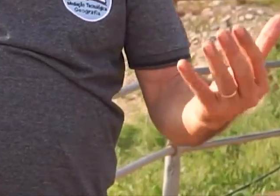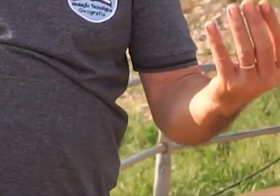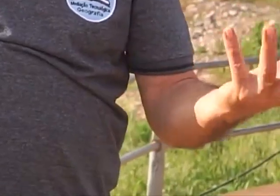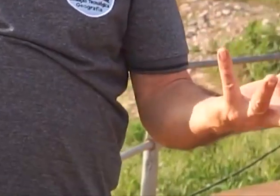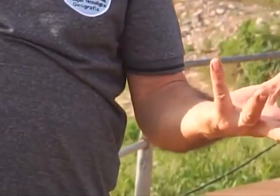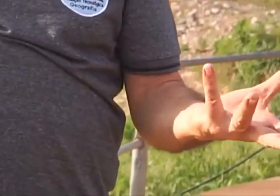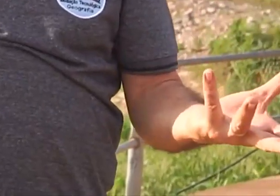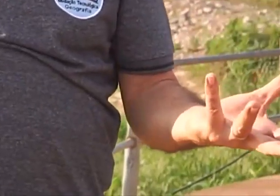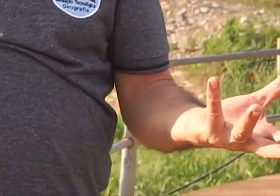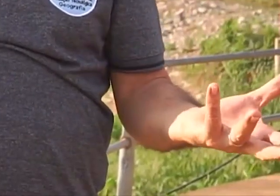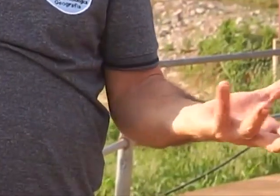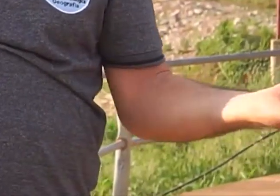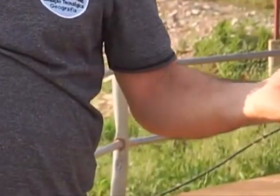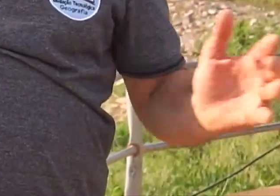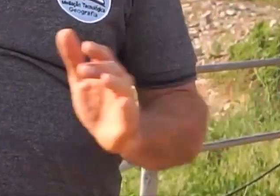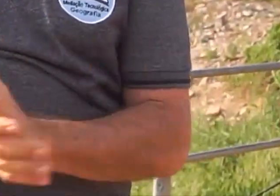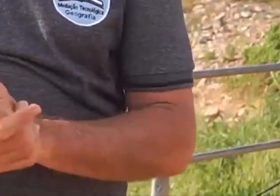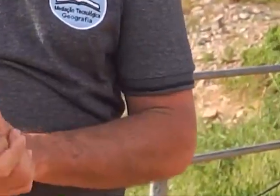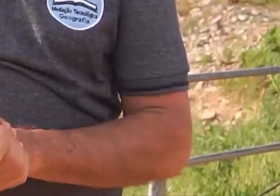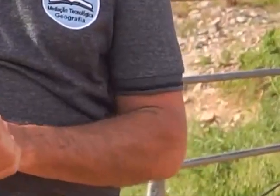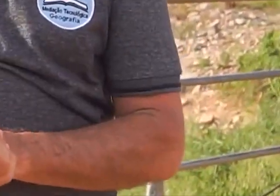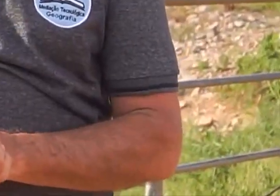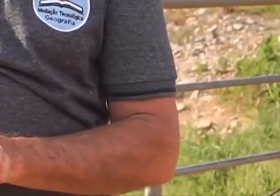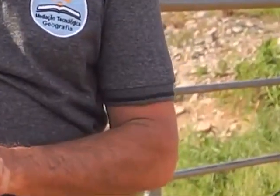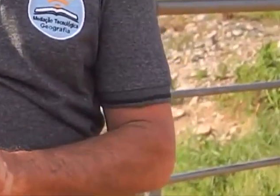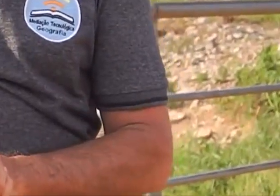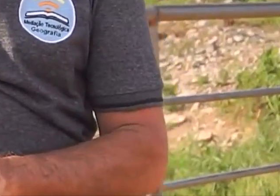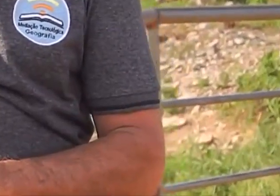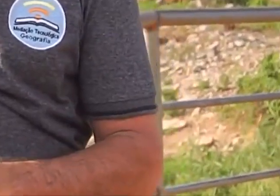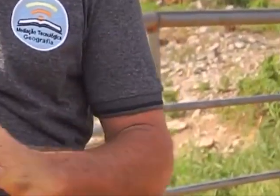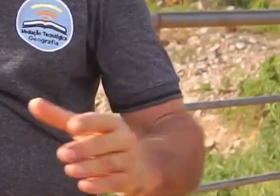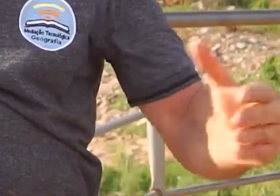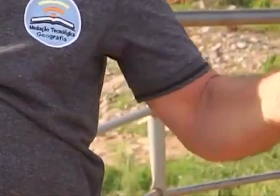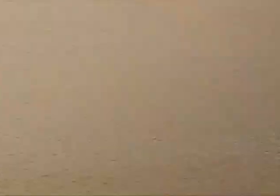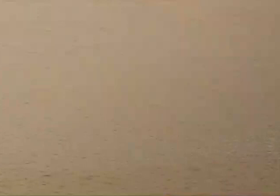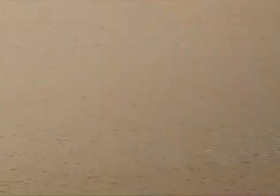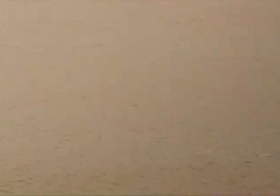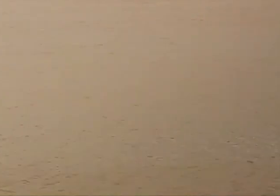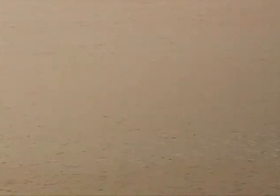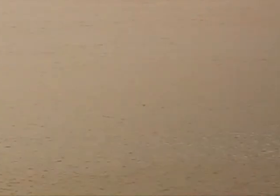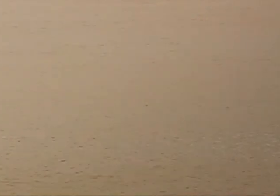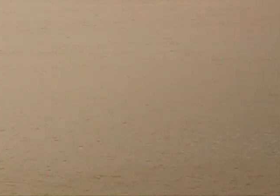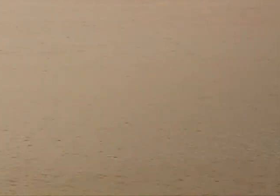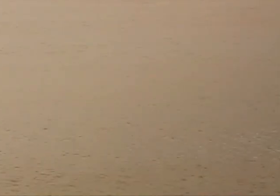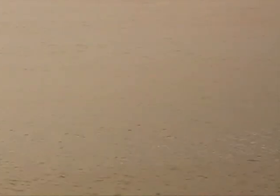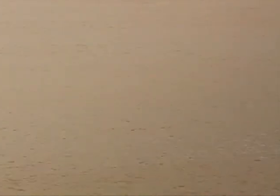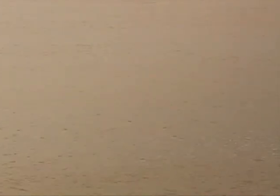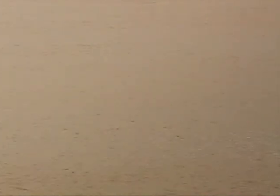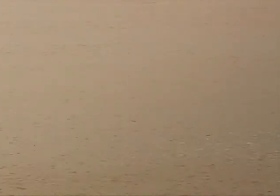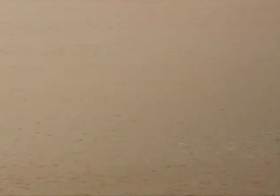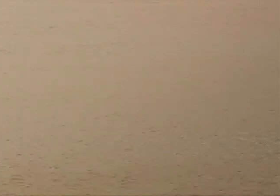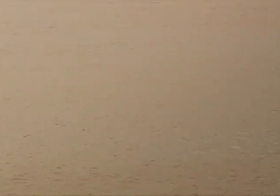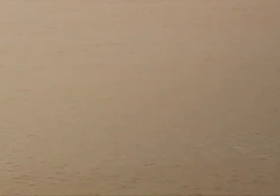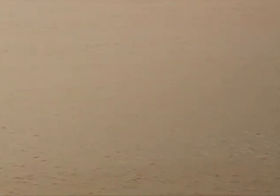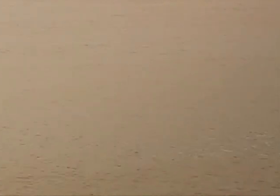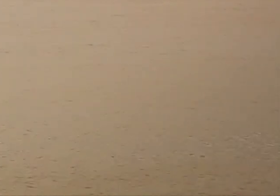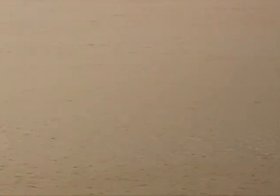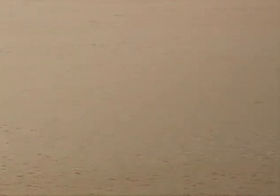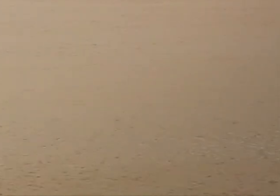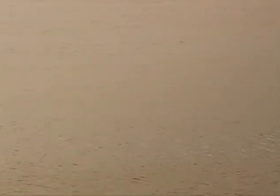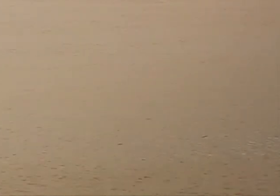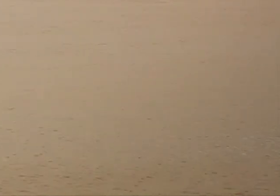também, a produção ribeirinha. Isso são todos. Se nós fôssemos falar aqui mais de hidrografia, nós ficáramos aqui dias e dias